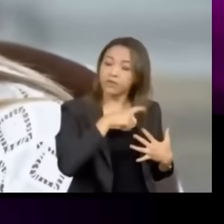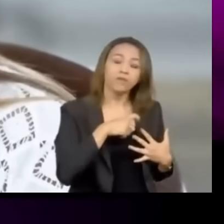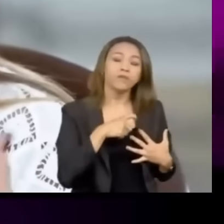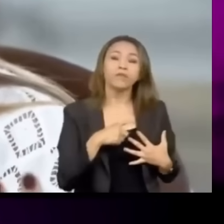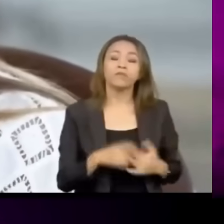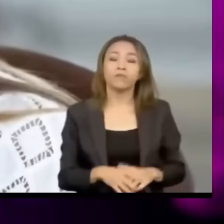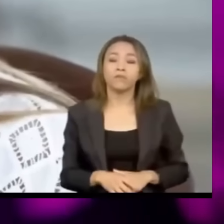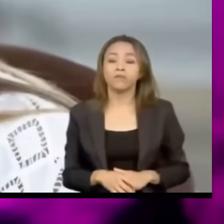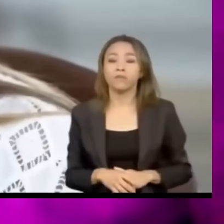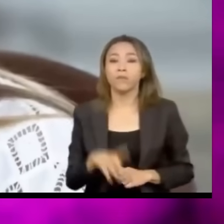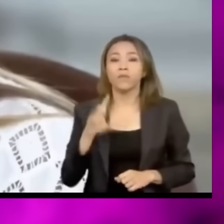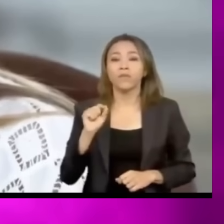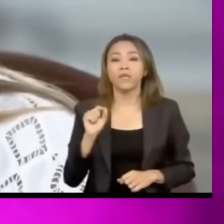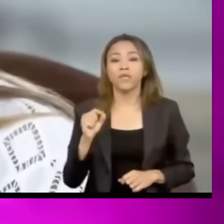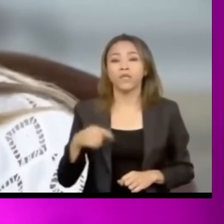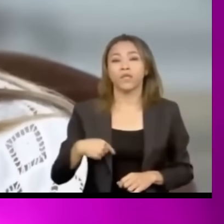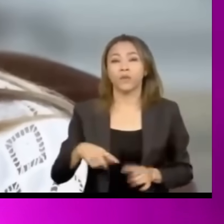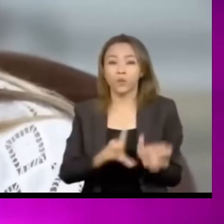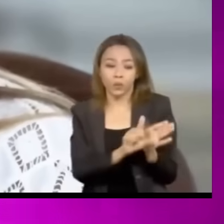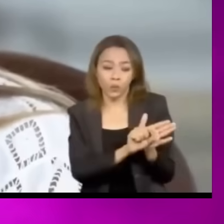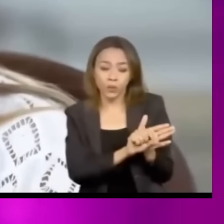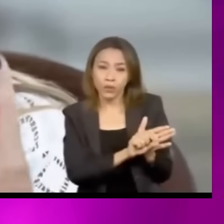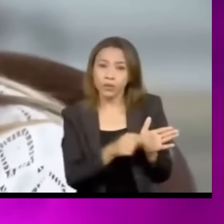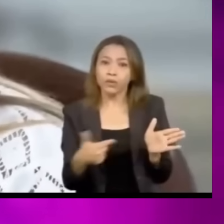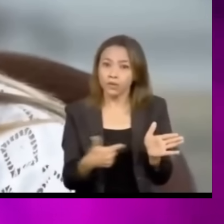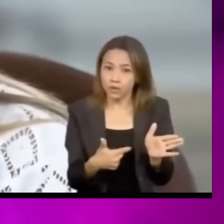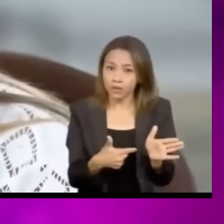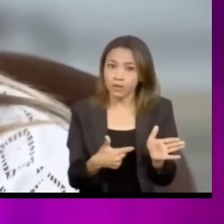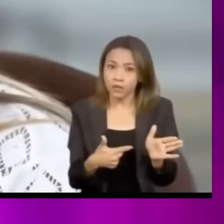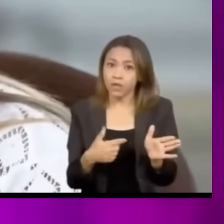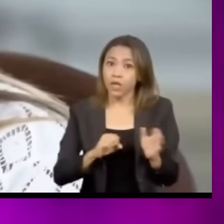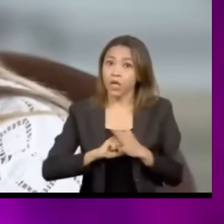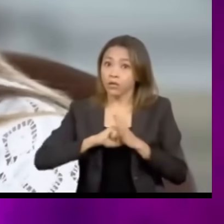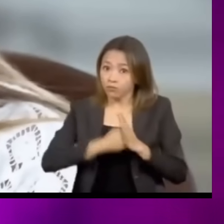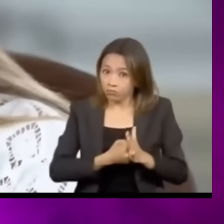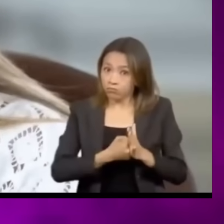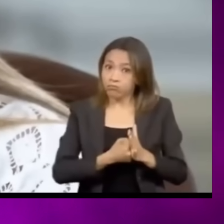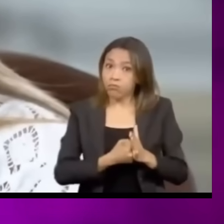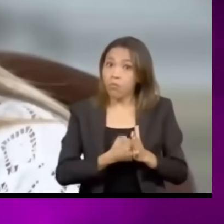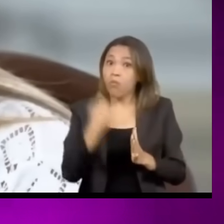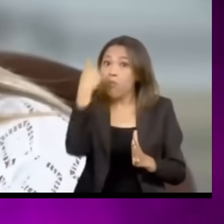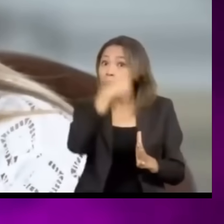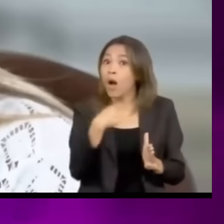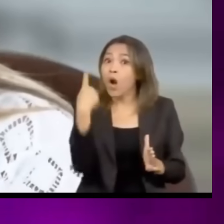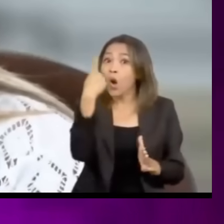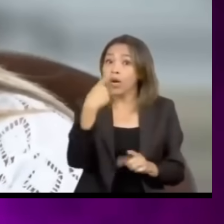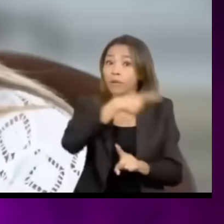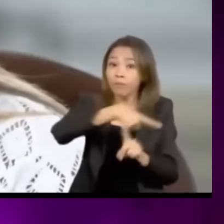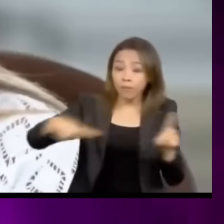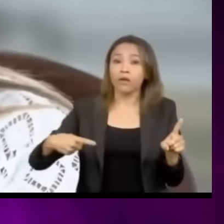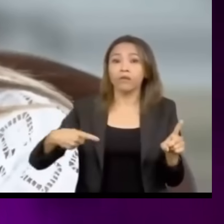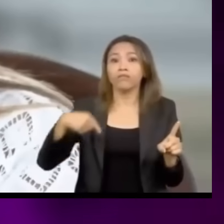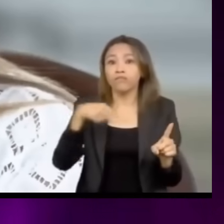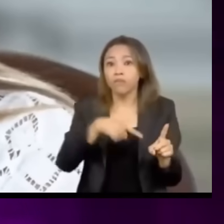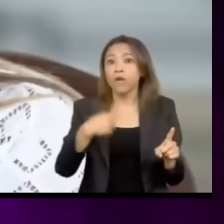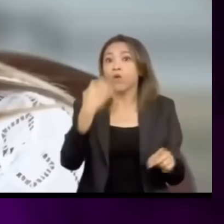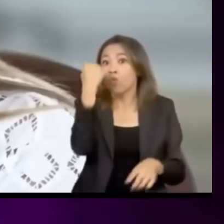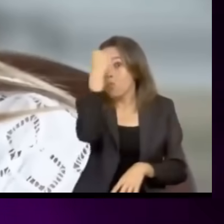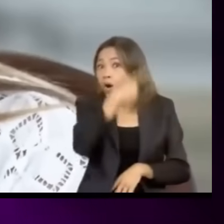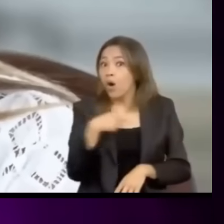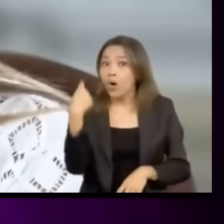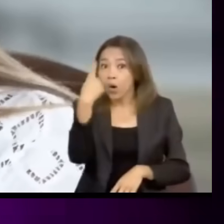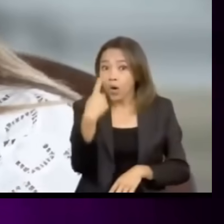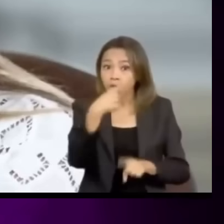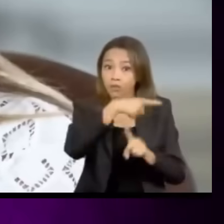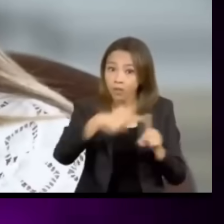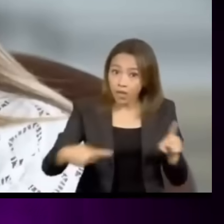Twitter derrubasse, né, congelasse tanto, né? A minha conta uma hora e meia. E eu falo, por uma hora e meia, o seu Elon Musk